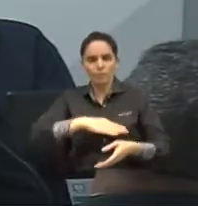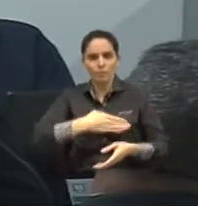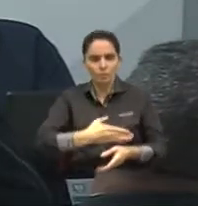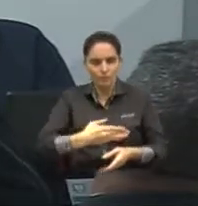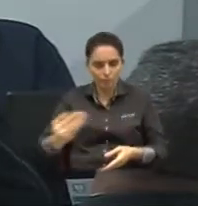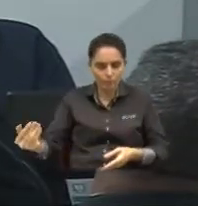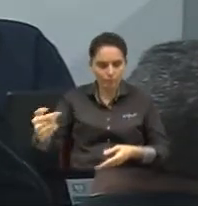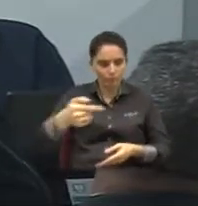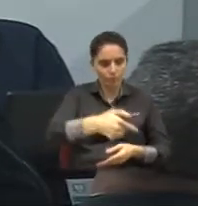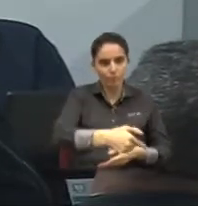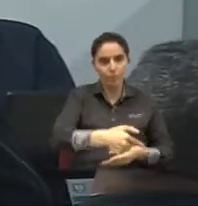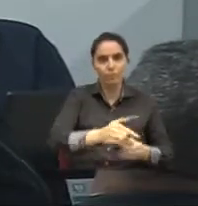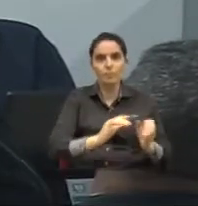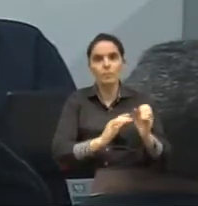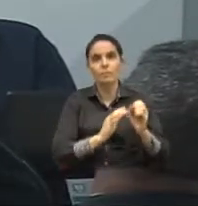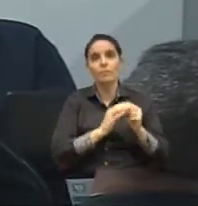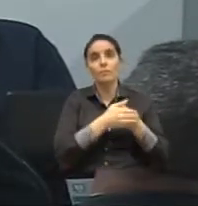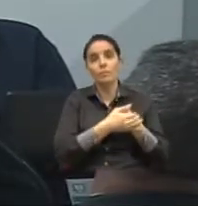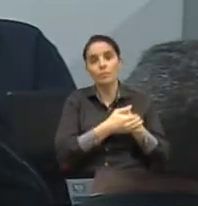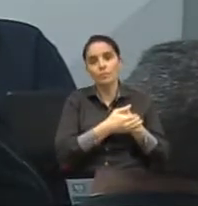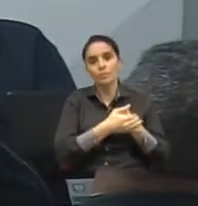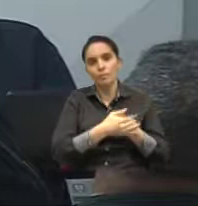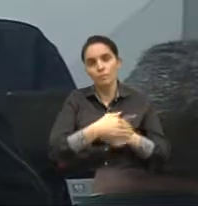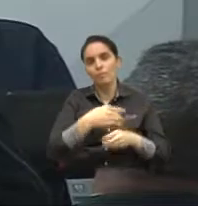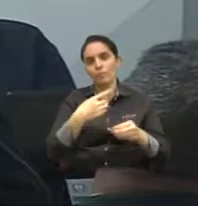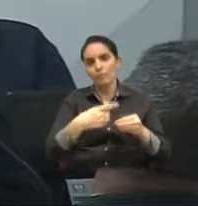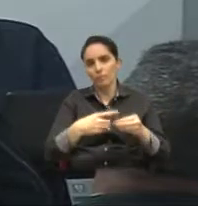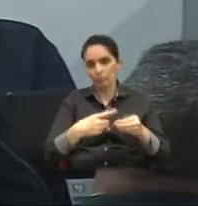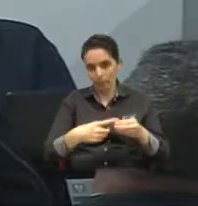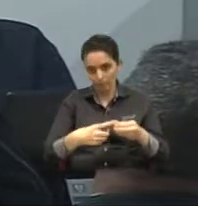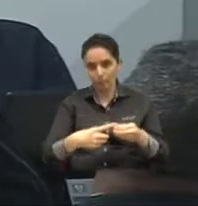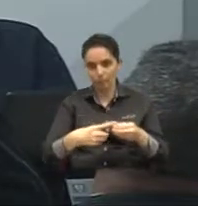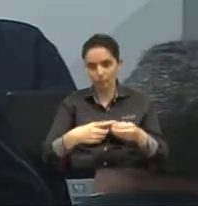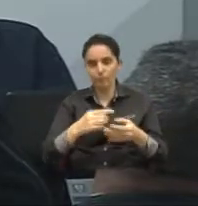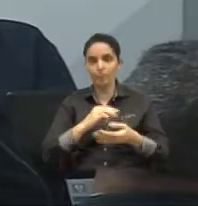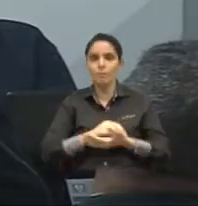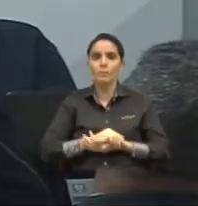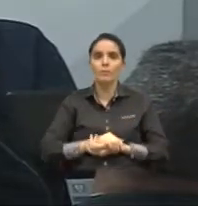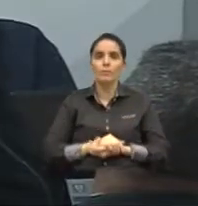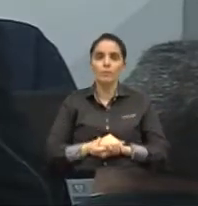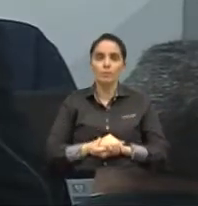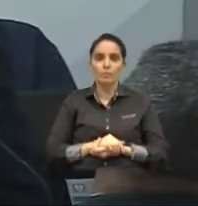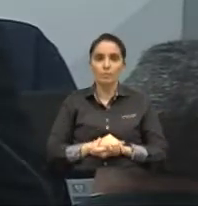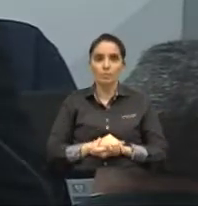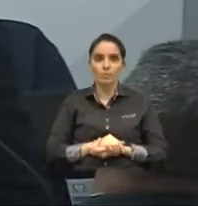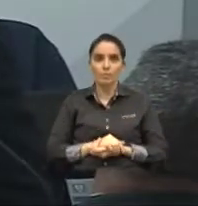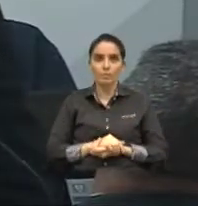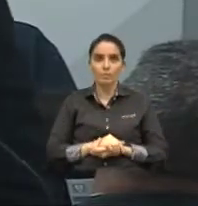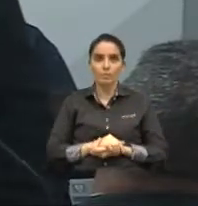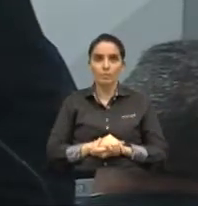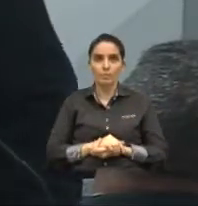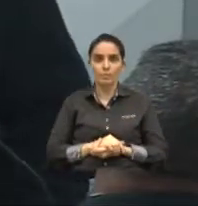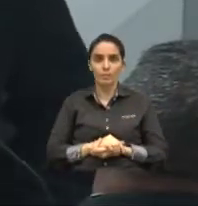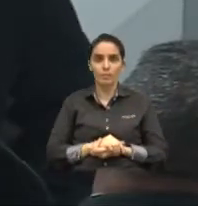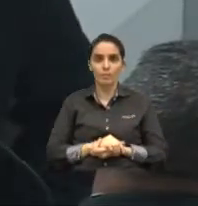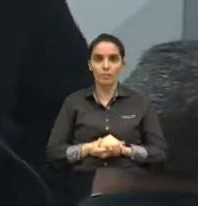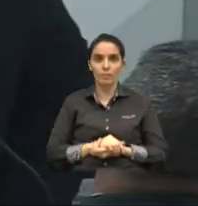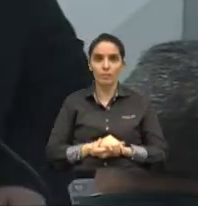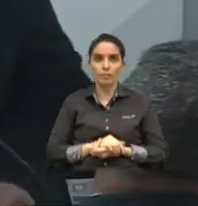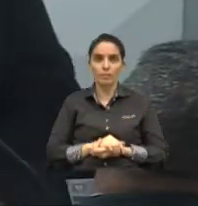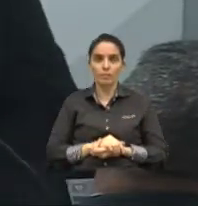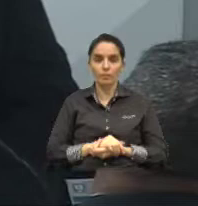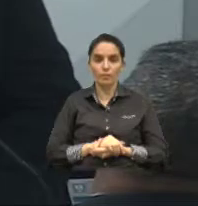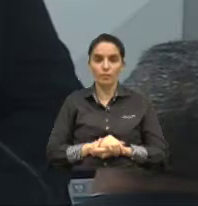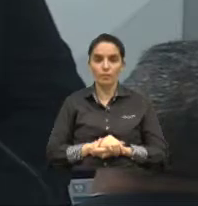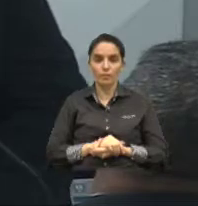em defesa da nossa cidade, até mesmo em defesa da nossa nação, se for preciso. Eu, como a vereadora Carolina